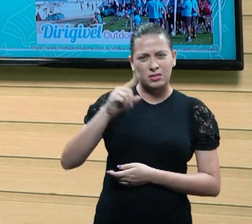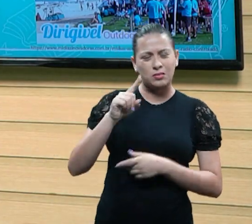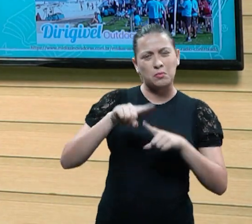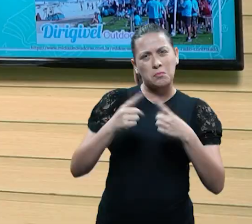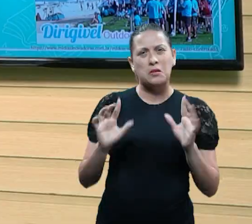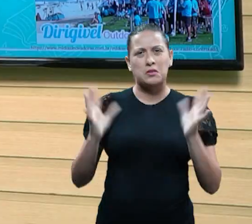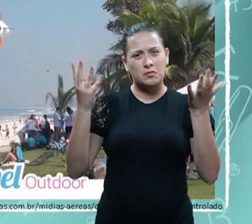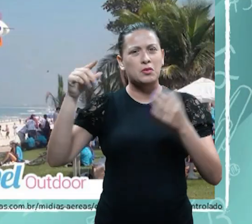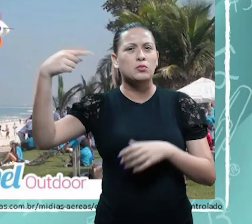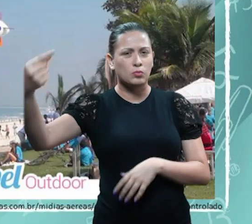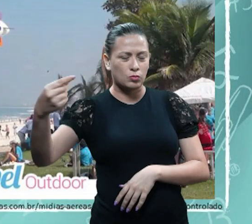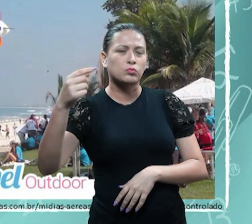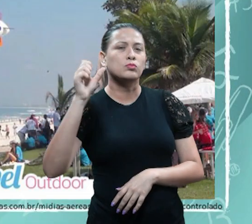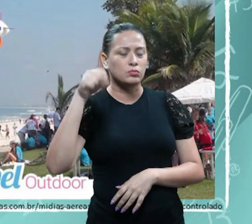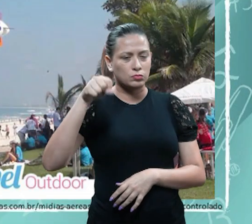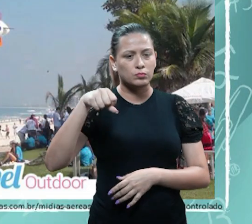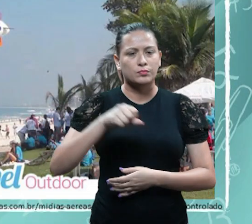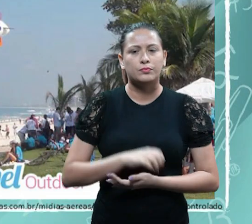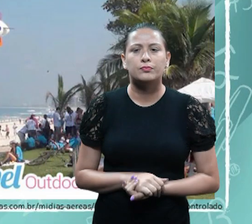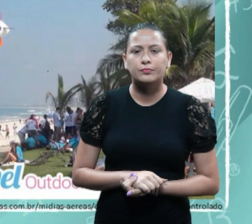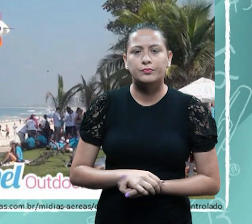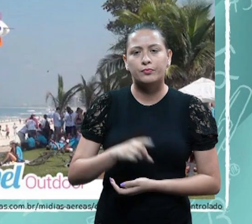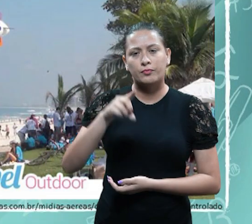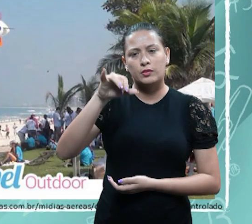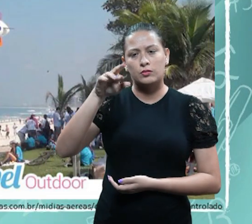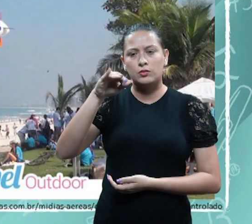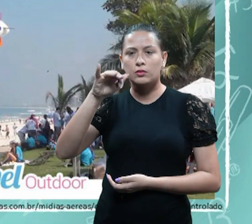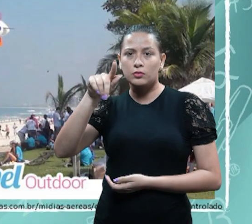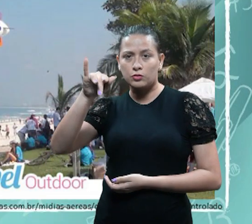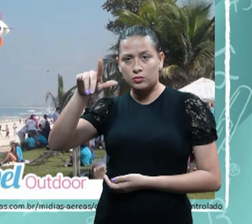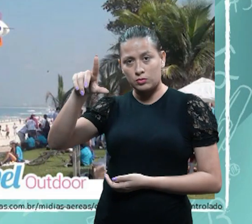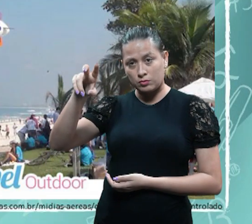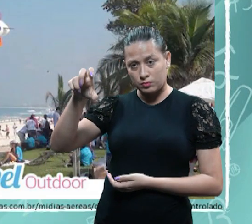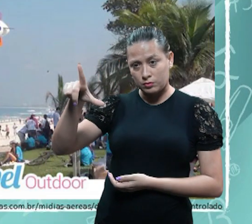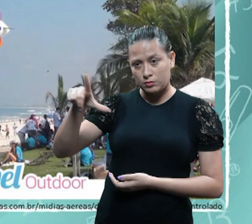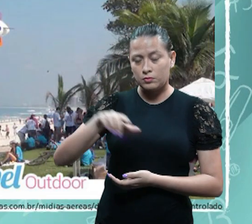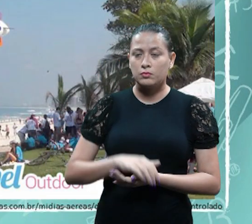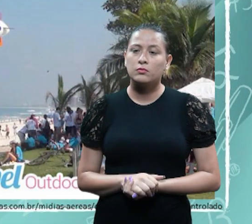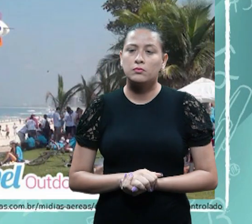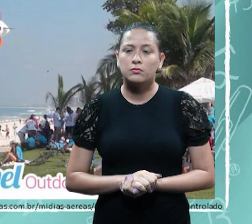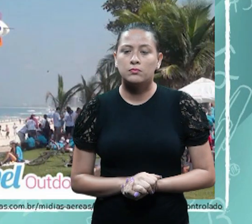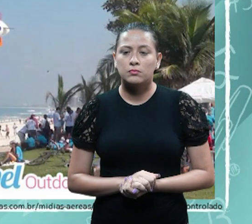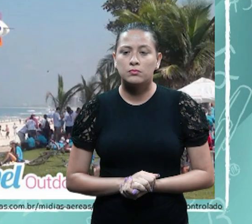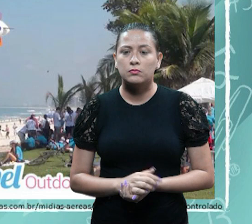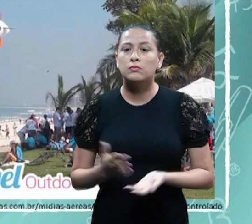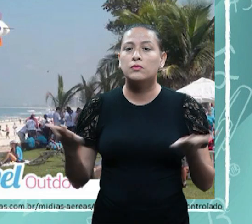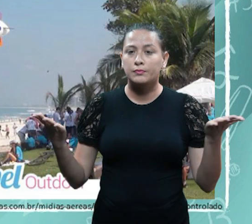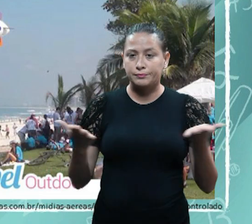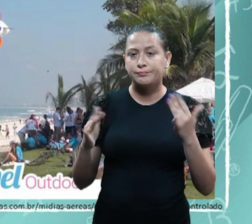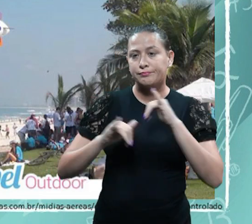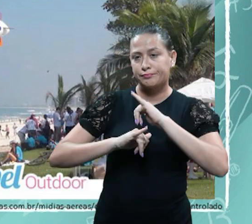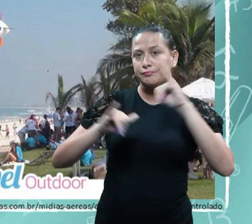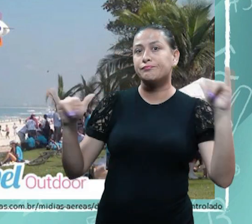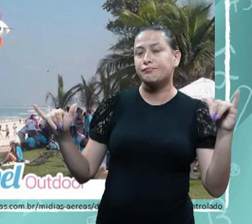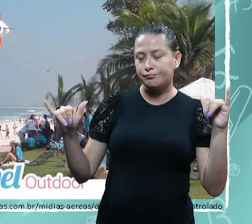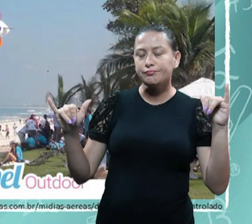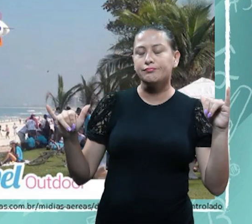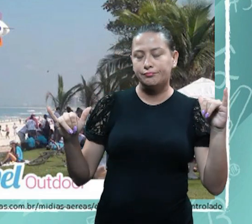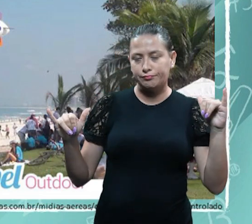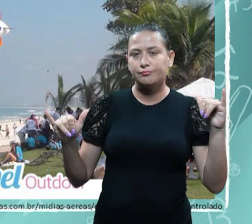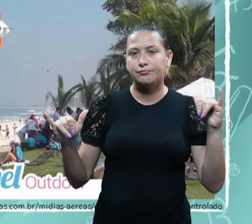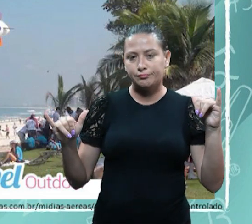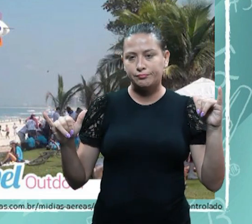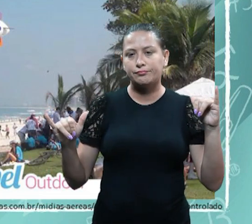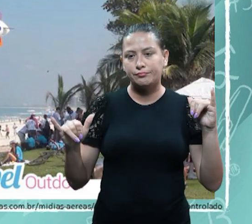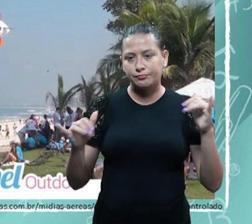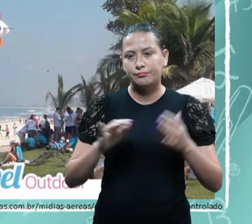outros eventos. Tem o dirigível, né? Que ele está agora sendo divulgado muito,